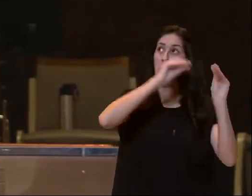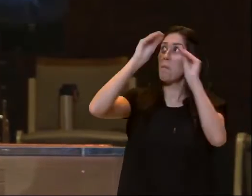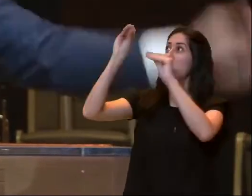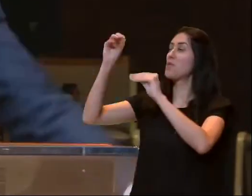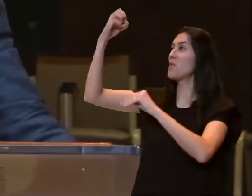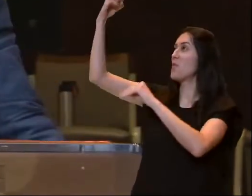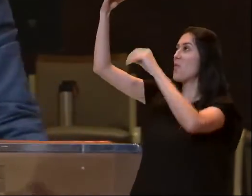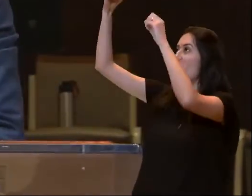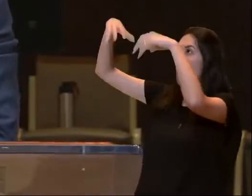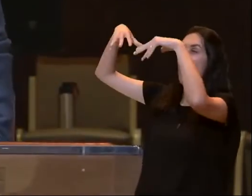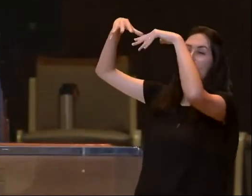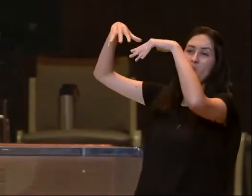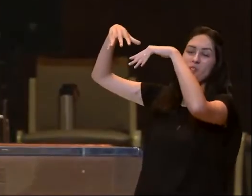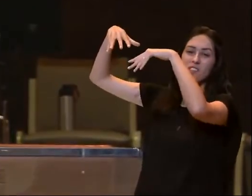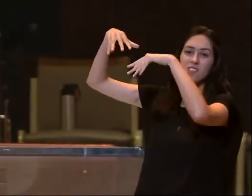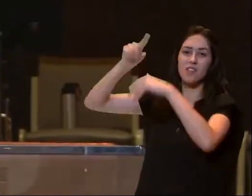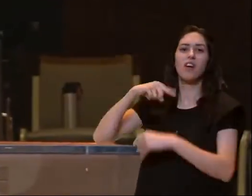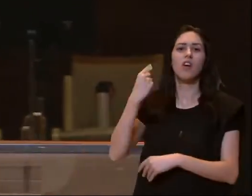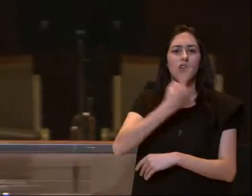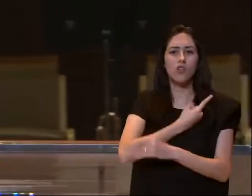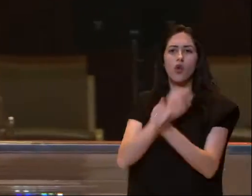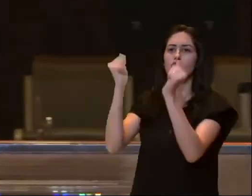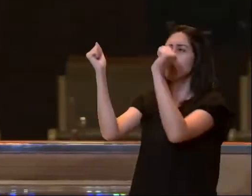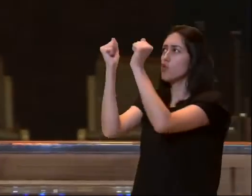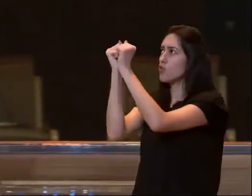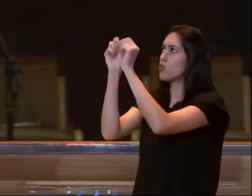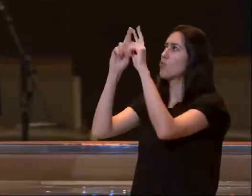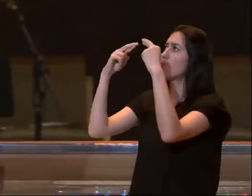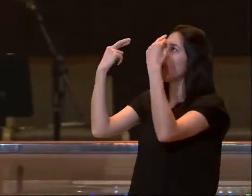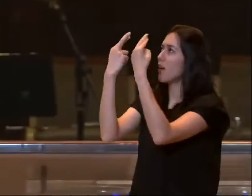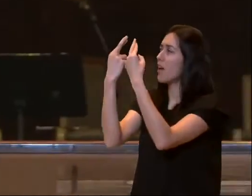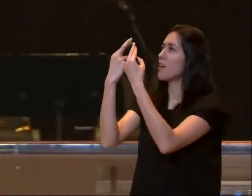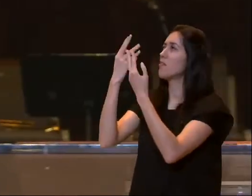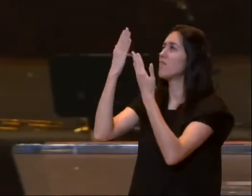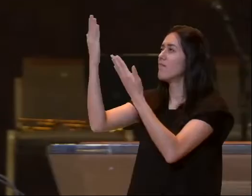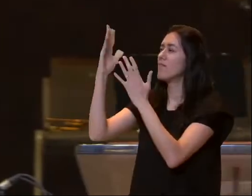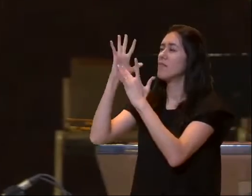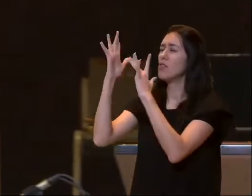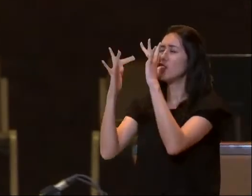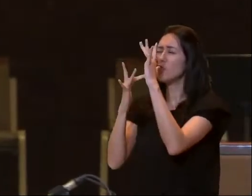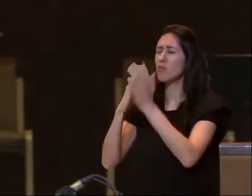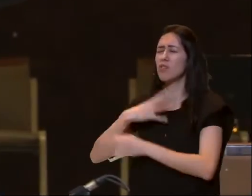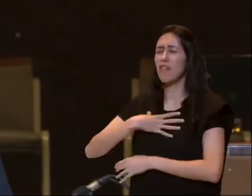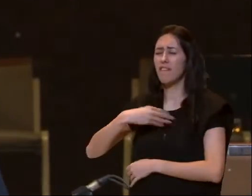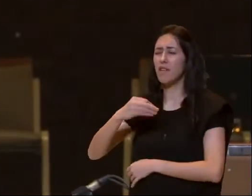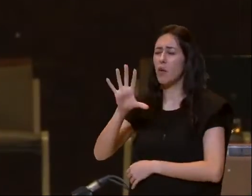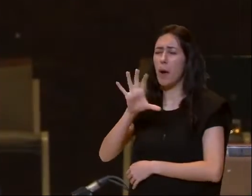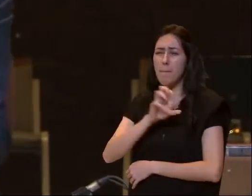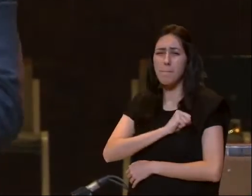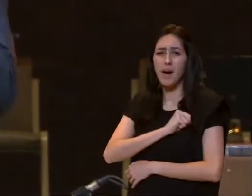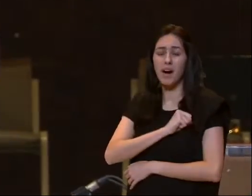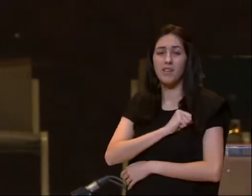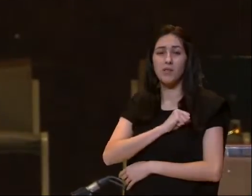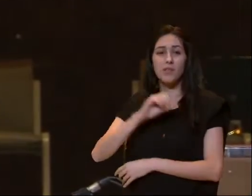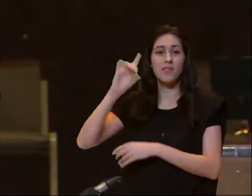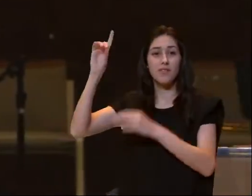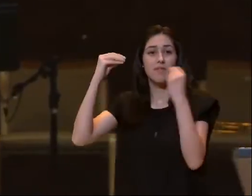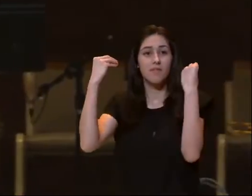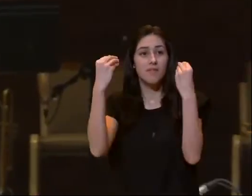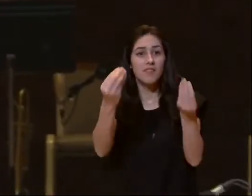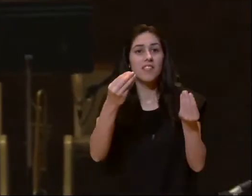Nós participamos do reino do seu Filho amado Jesus Cristo. Ele nos deu uma nova